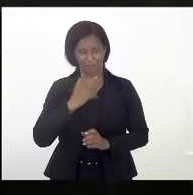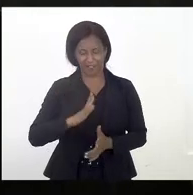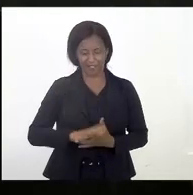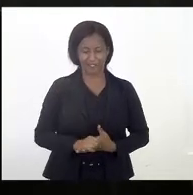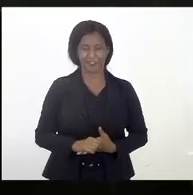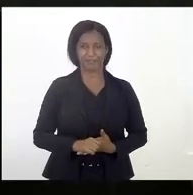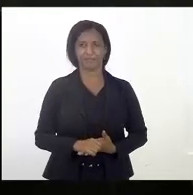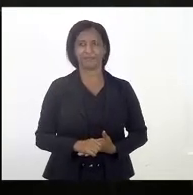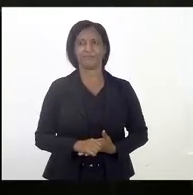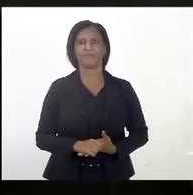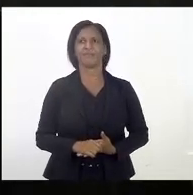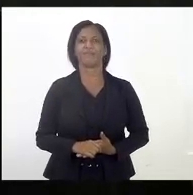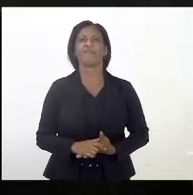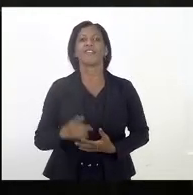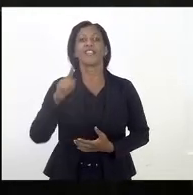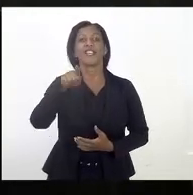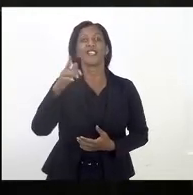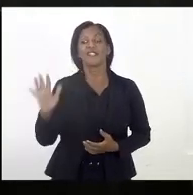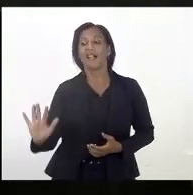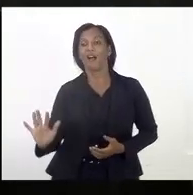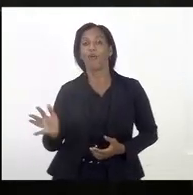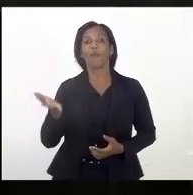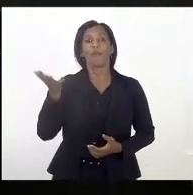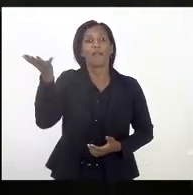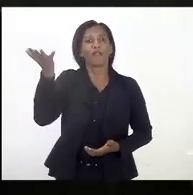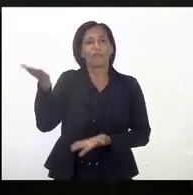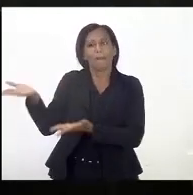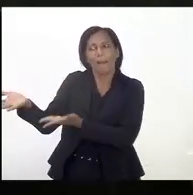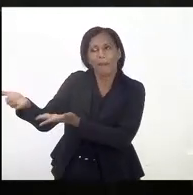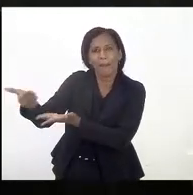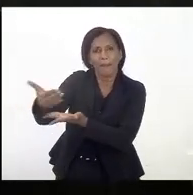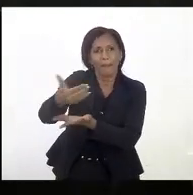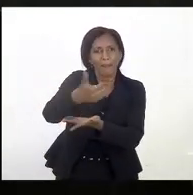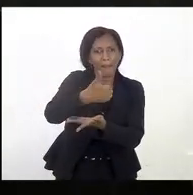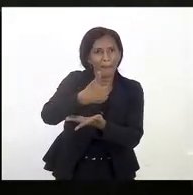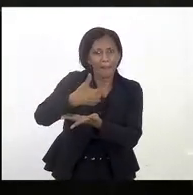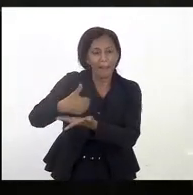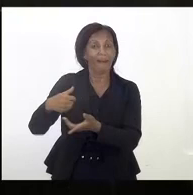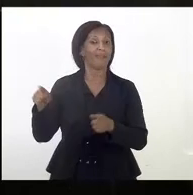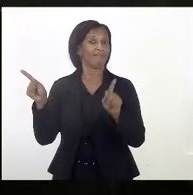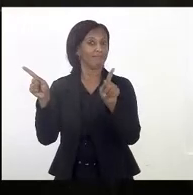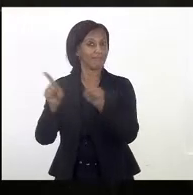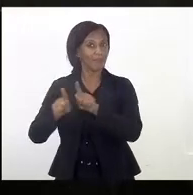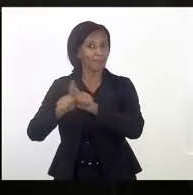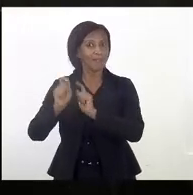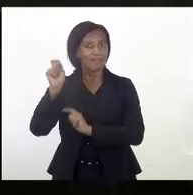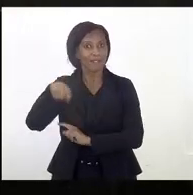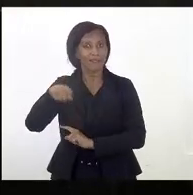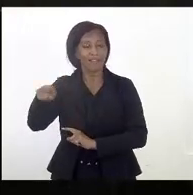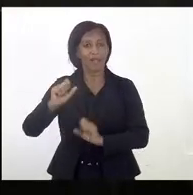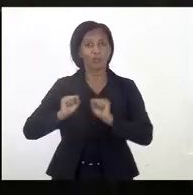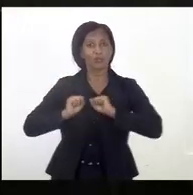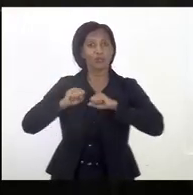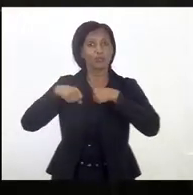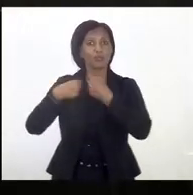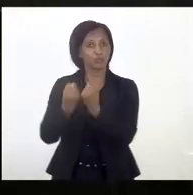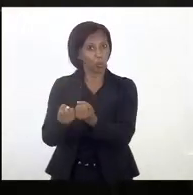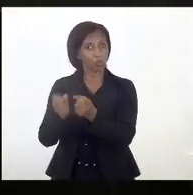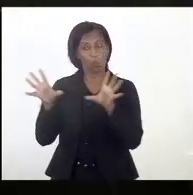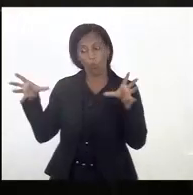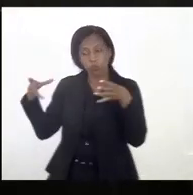Deputado ao Deck que esse aumento de recadação e também se deve a um esforço